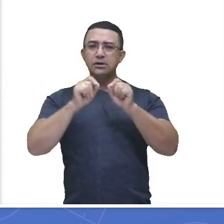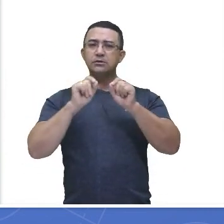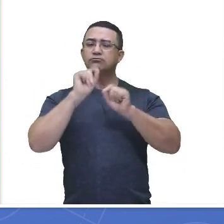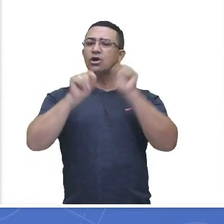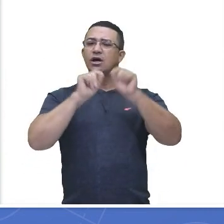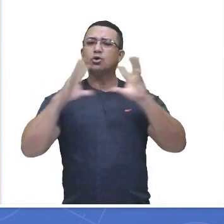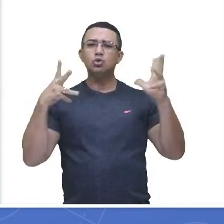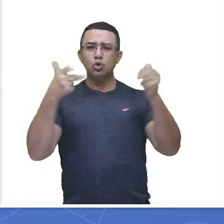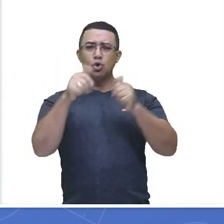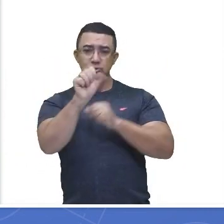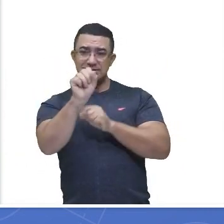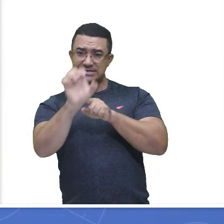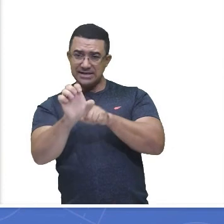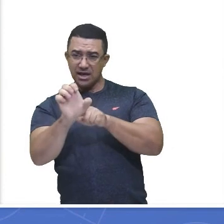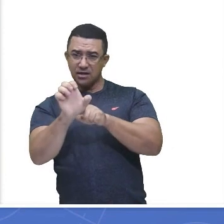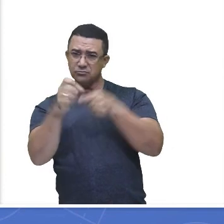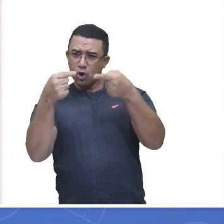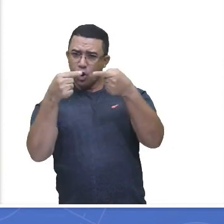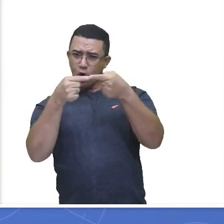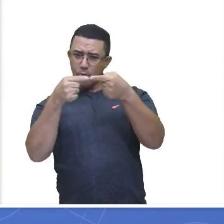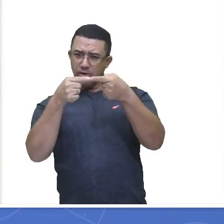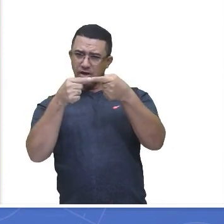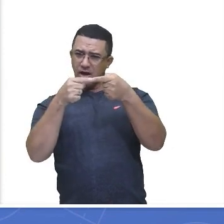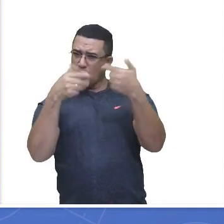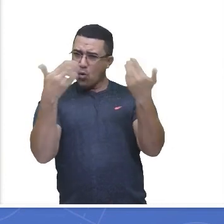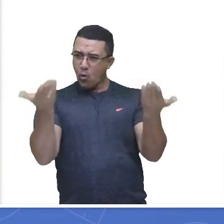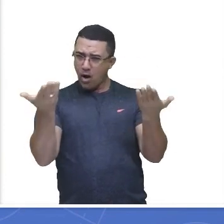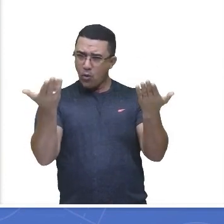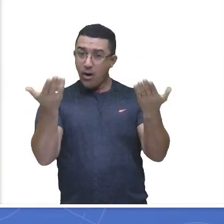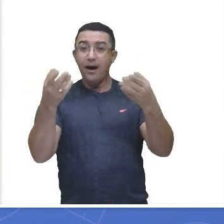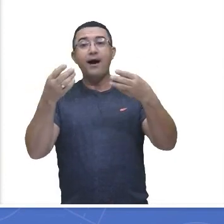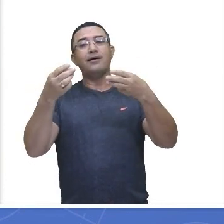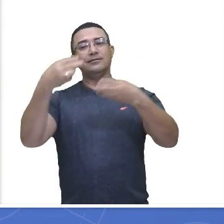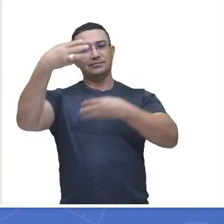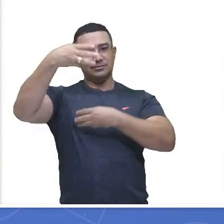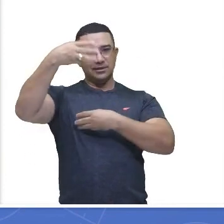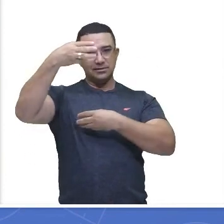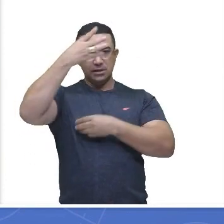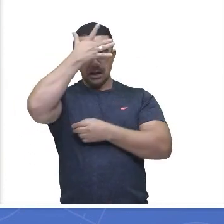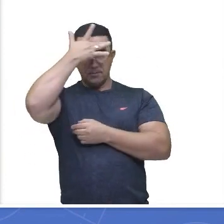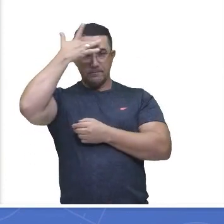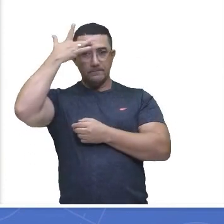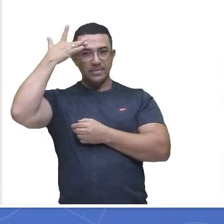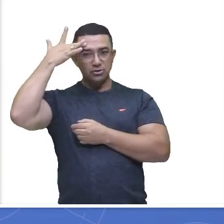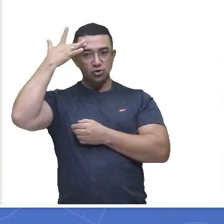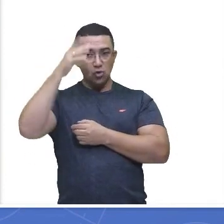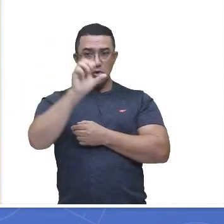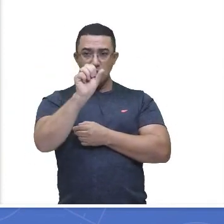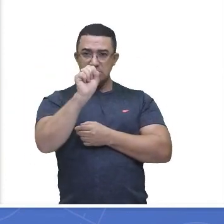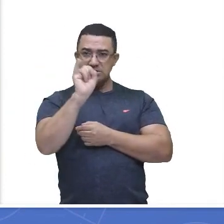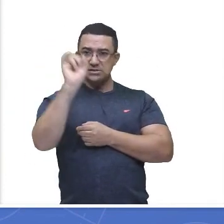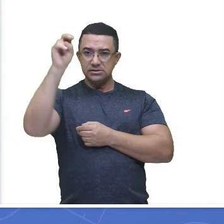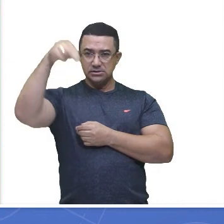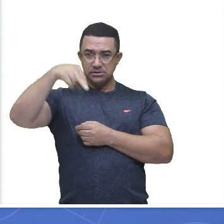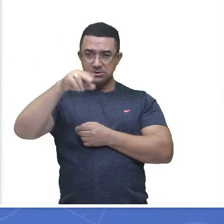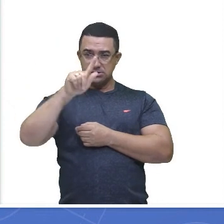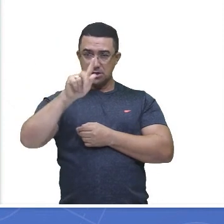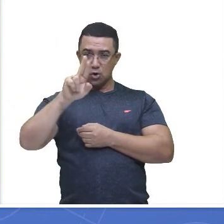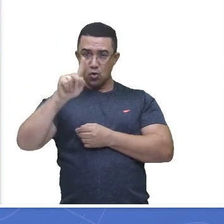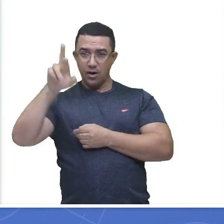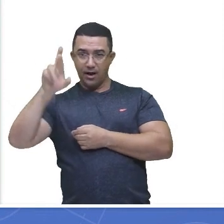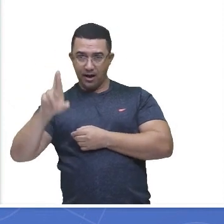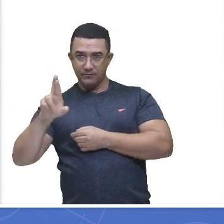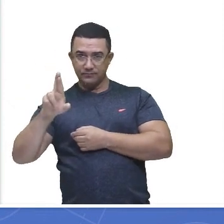todos se, ele é terceira pessoa, né? Pode ser do plural ou do singular. No caso aí é